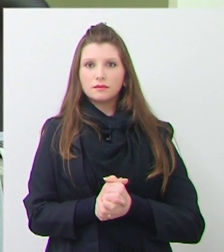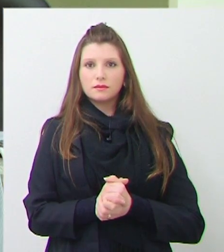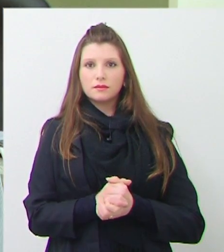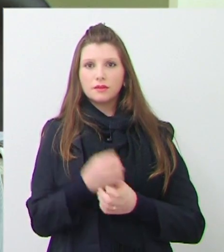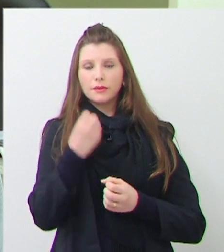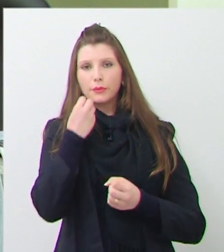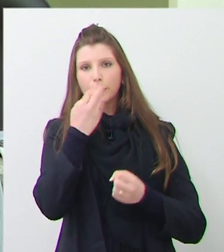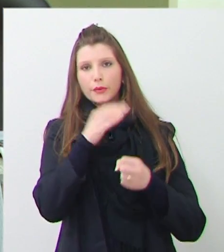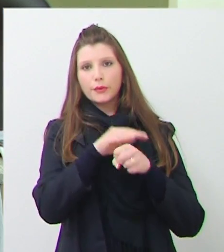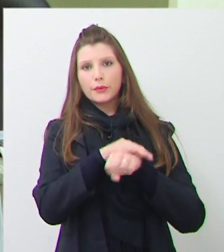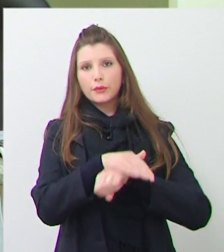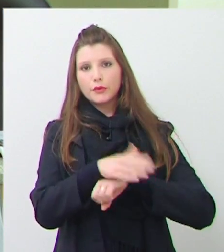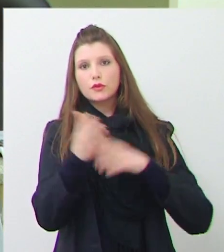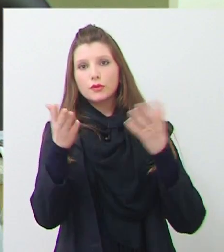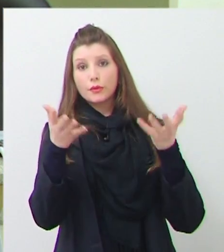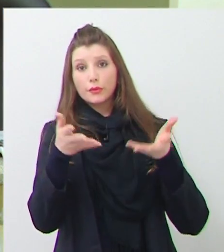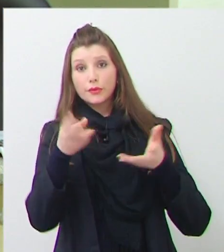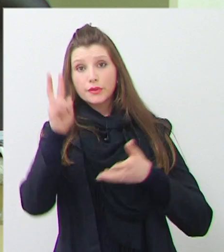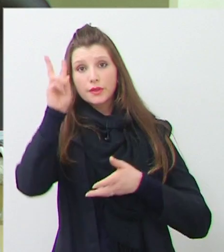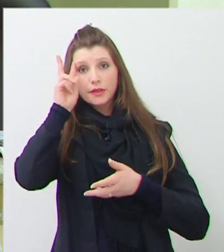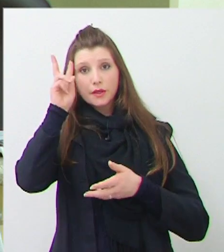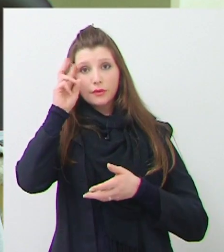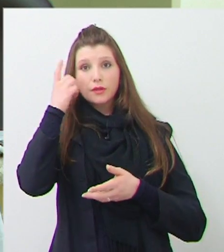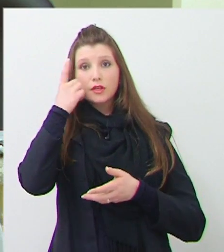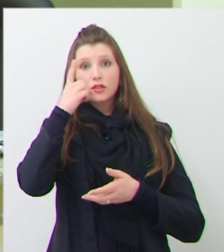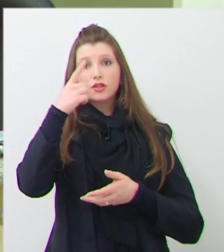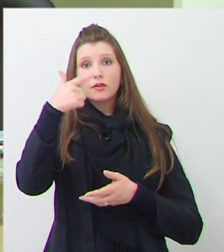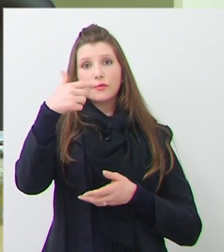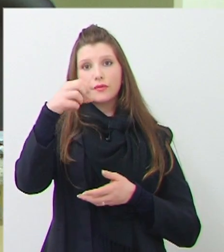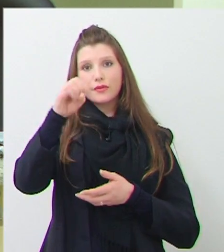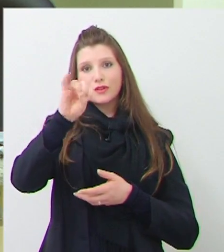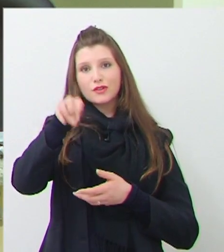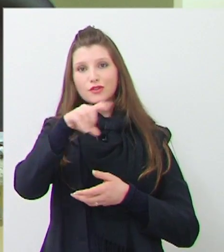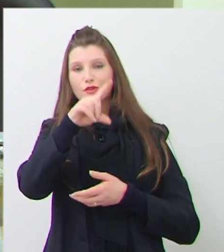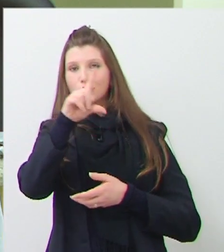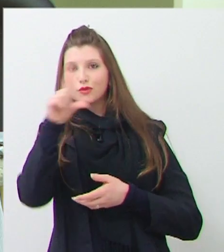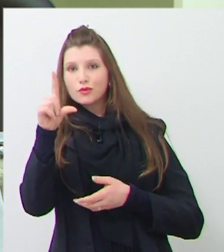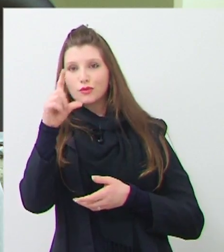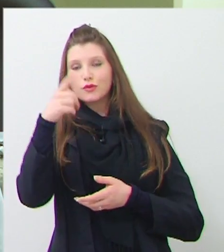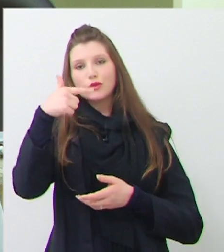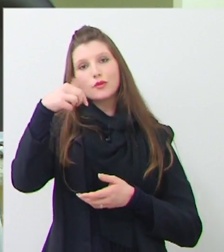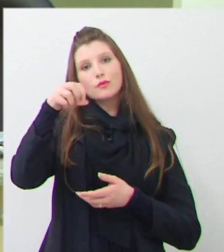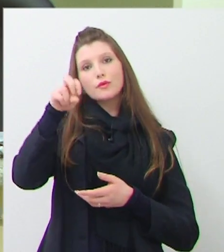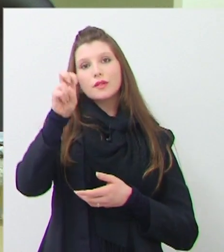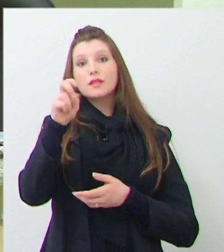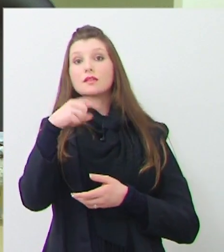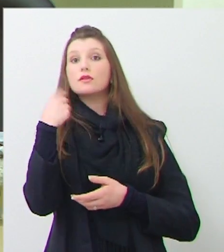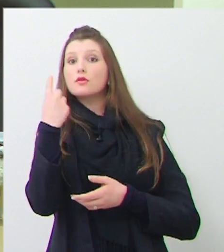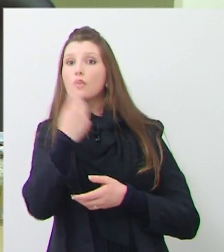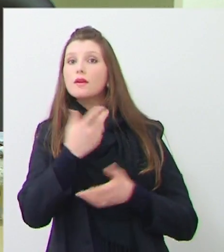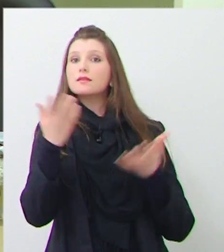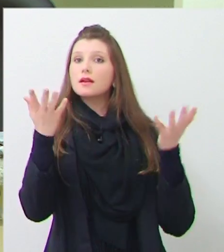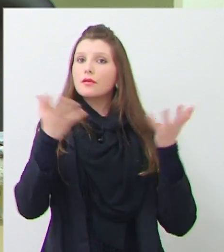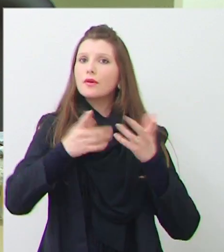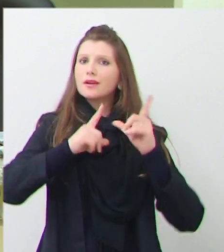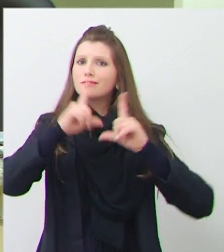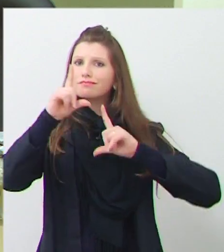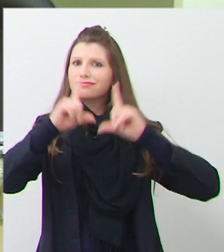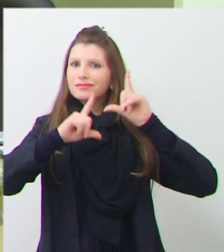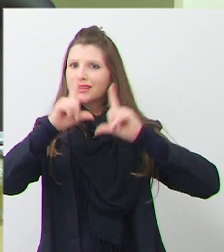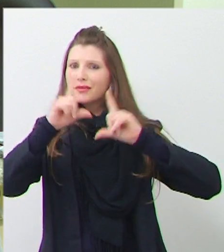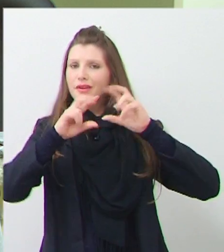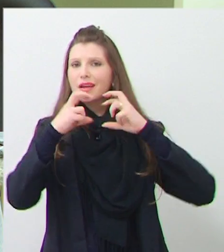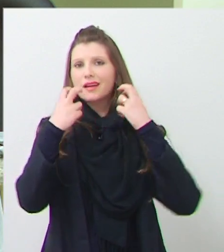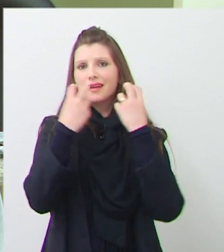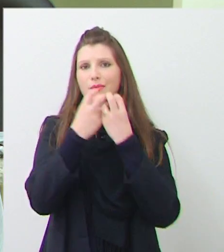Boa noite. Hoje, segunda-feira, dia 20 de julho de 2015, estamos ao vivo aqui na Câmara de Vereadores de